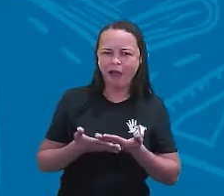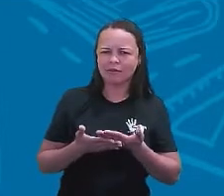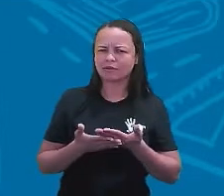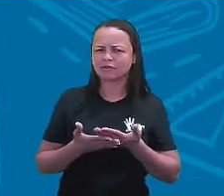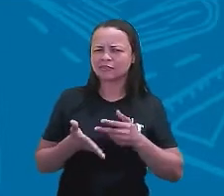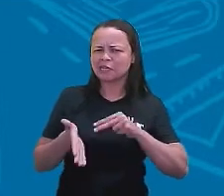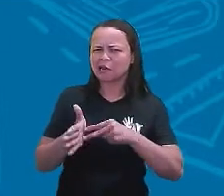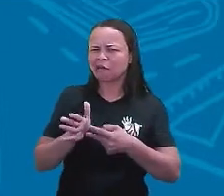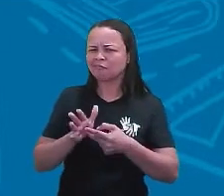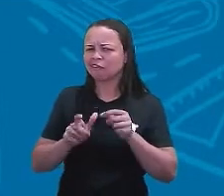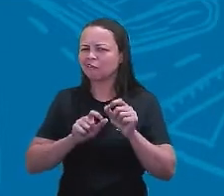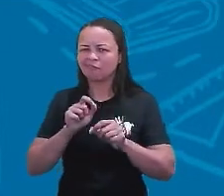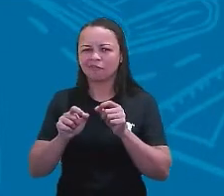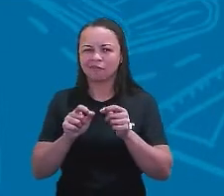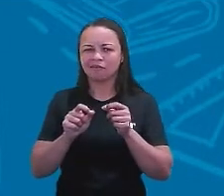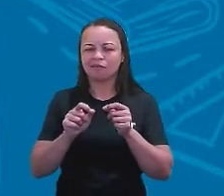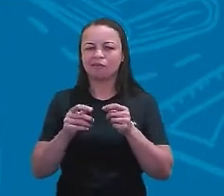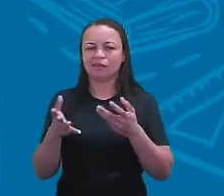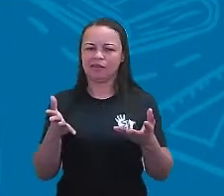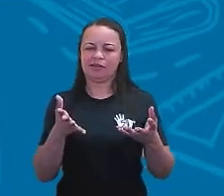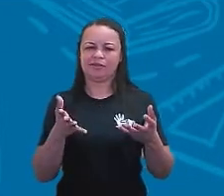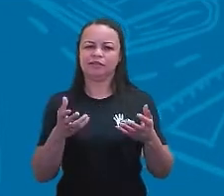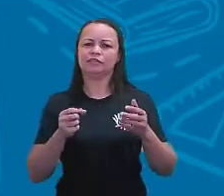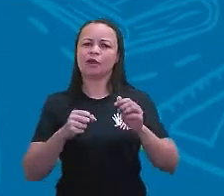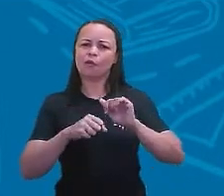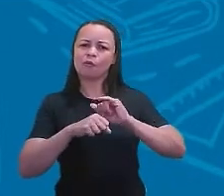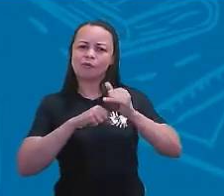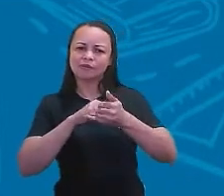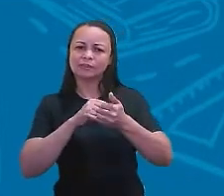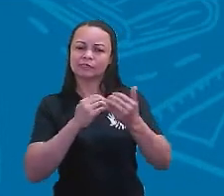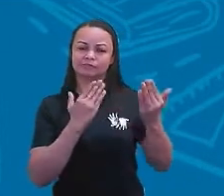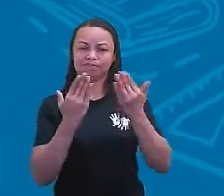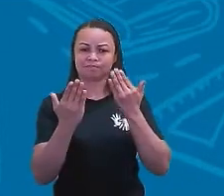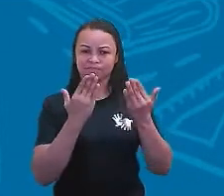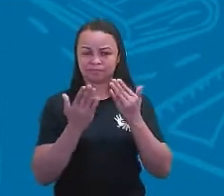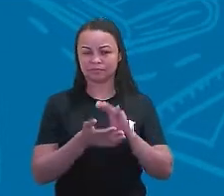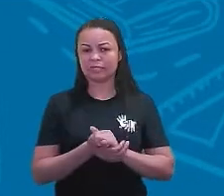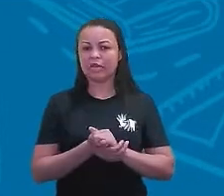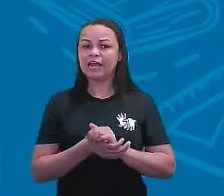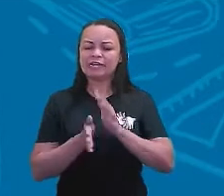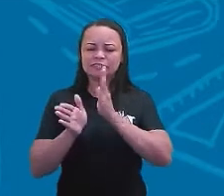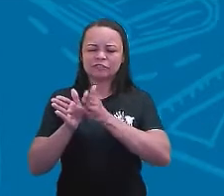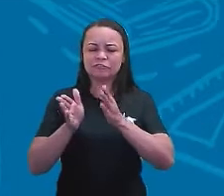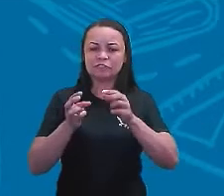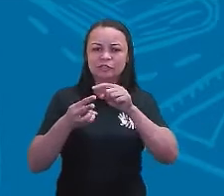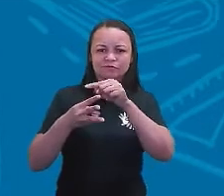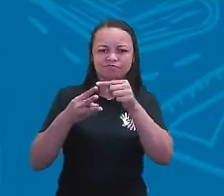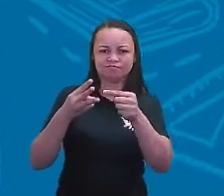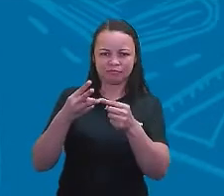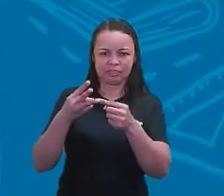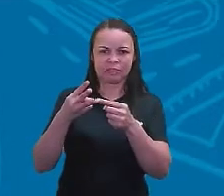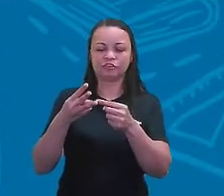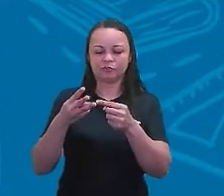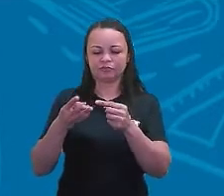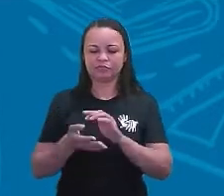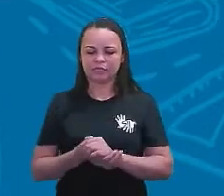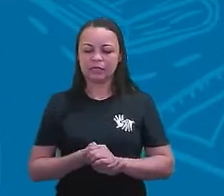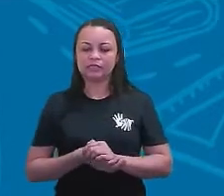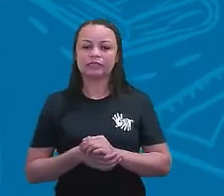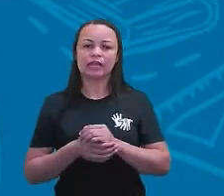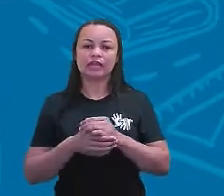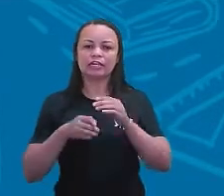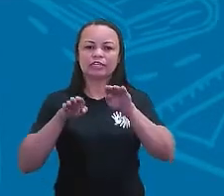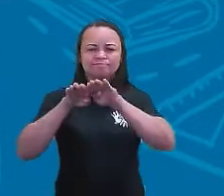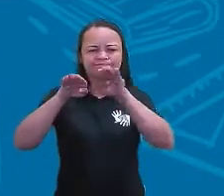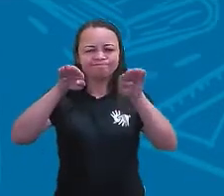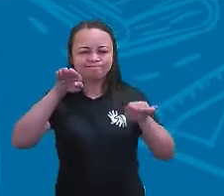isso? Comparativo dos adjetivos, gente. Eles subdividem-se em 3 tipos. E aí a gente tem inferioridade,